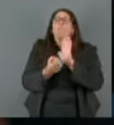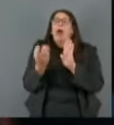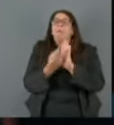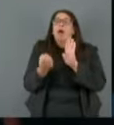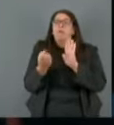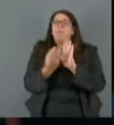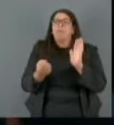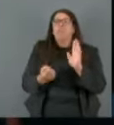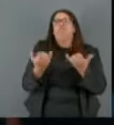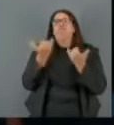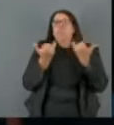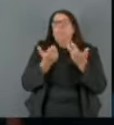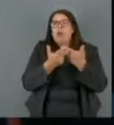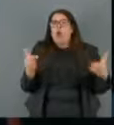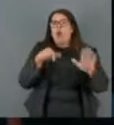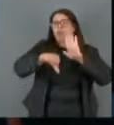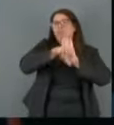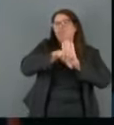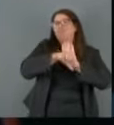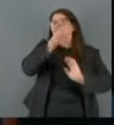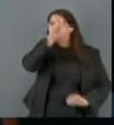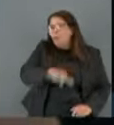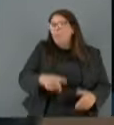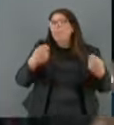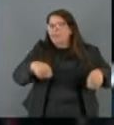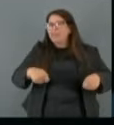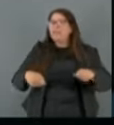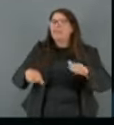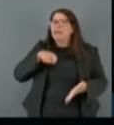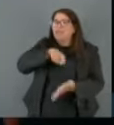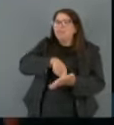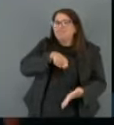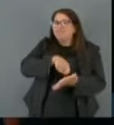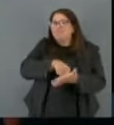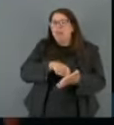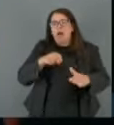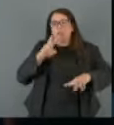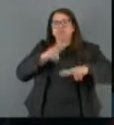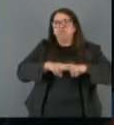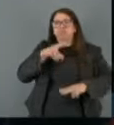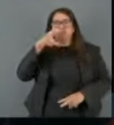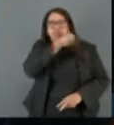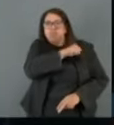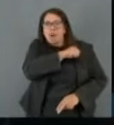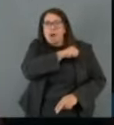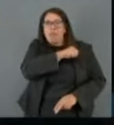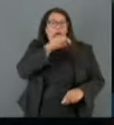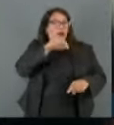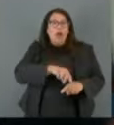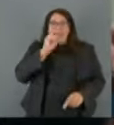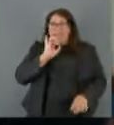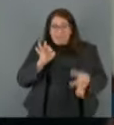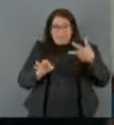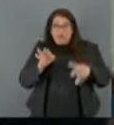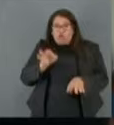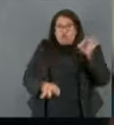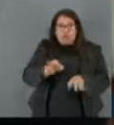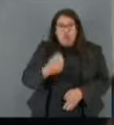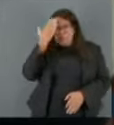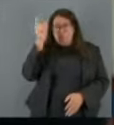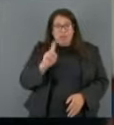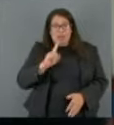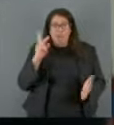entenda que não mereça ser punido imediatamente ou cautelarmente com a prisão, vai determinar uma medida alternativa, tornozeleira, prisão domiciliar,